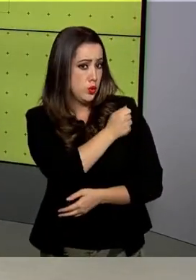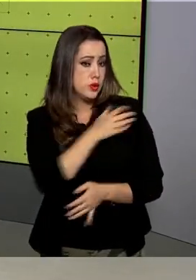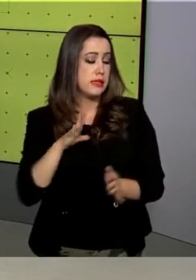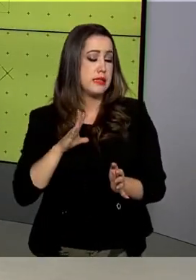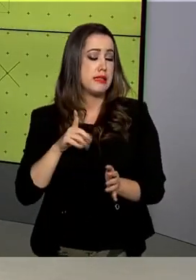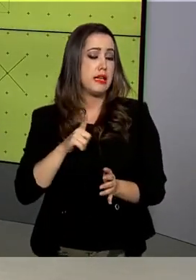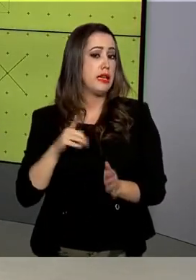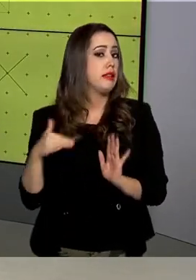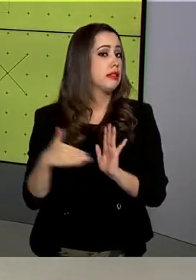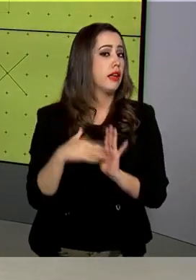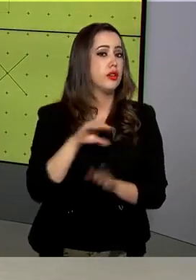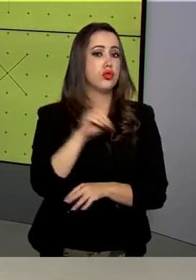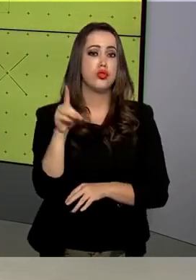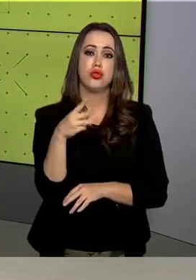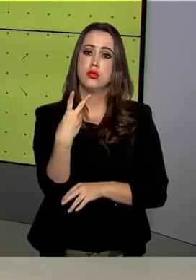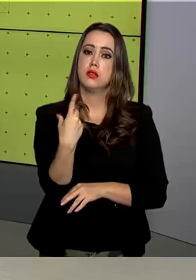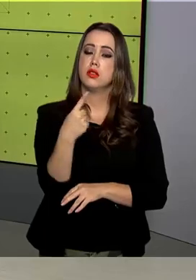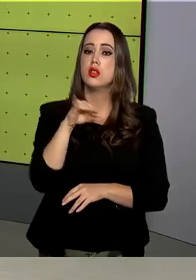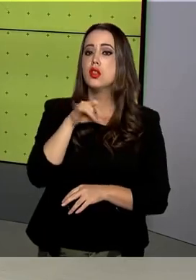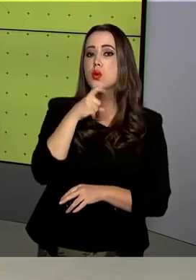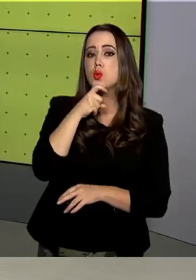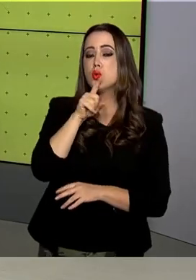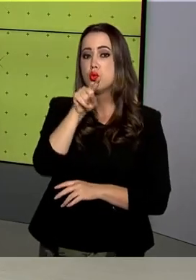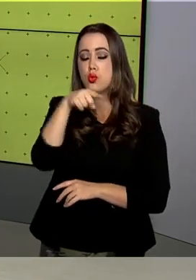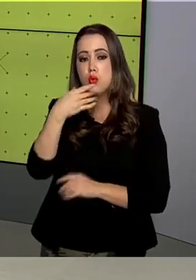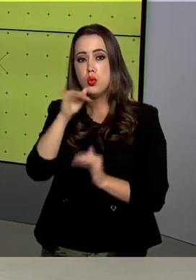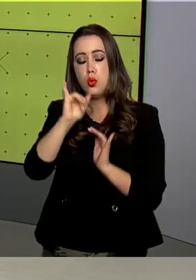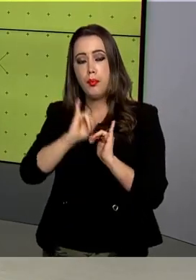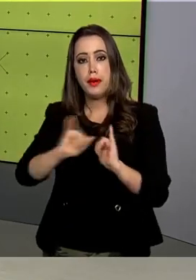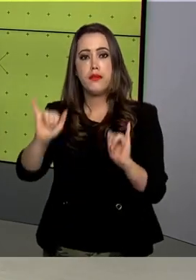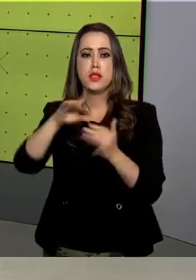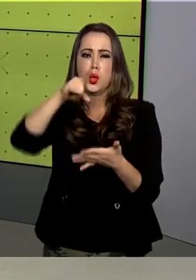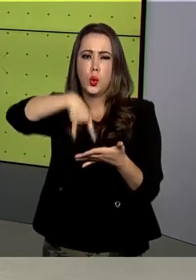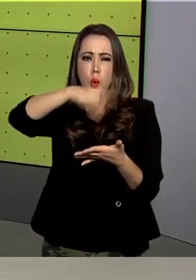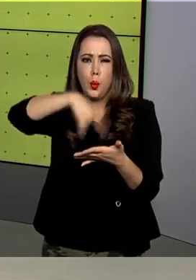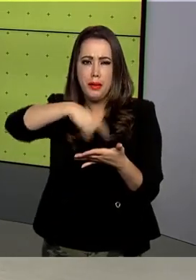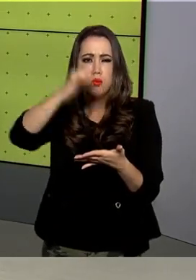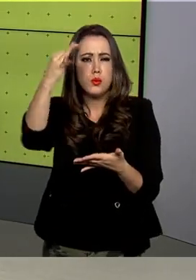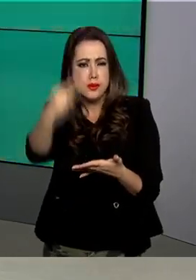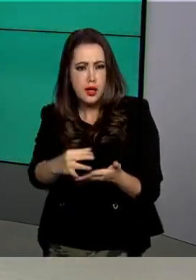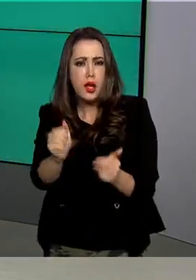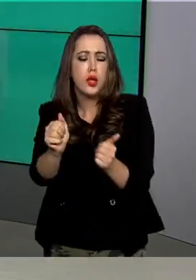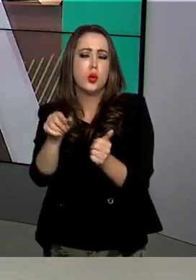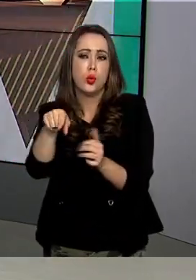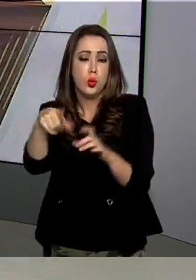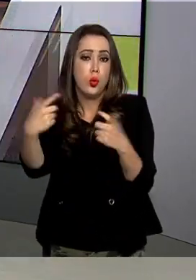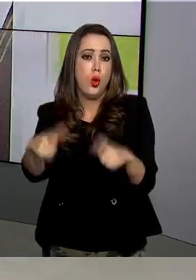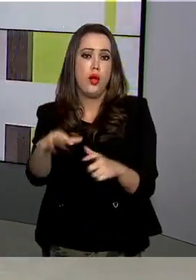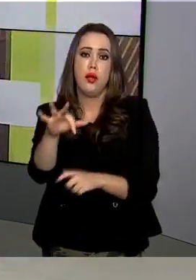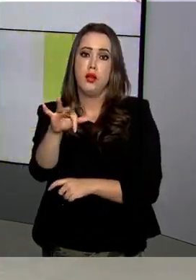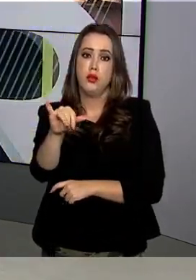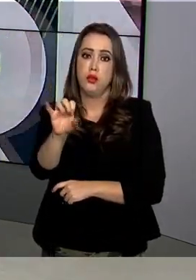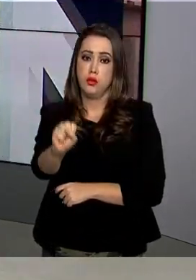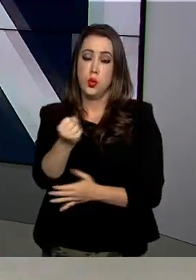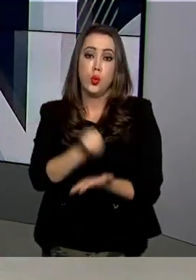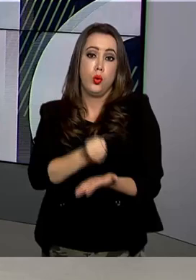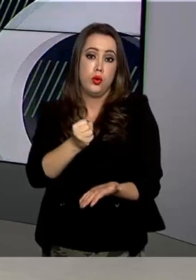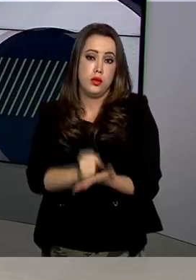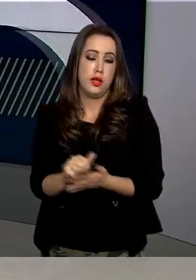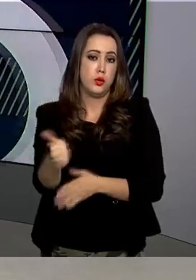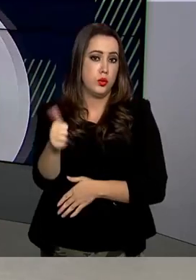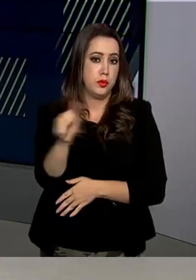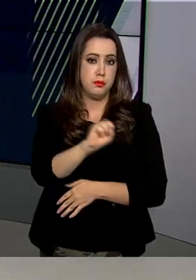até o dia 31 de julho para formalização do financiamento junto ao FIES dos contratos referentes ao primeiro